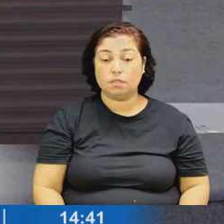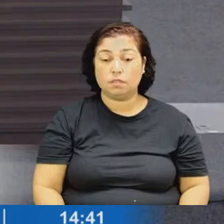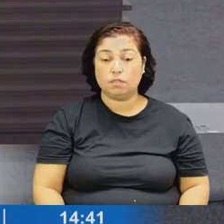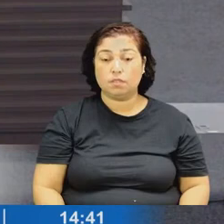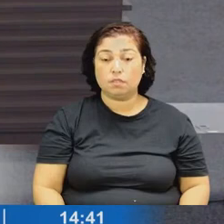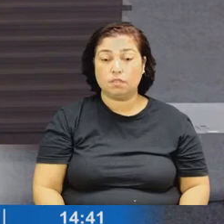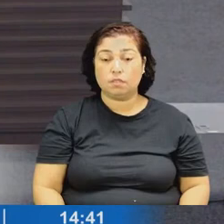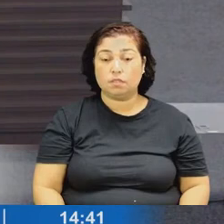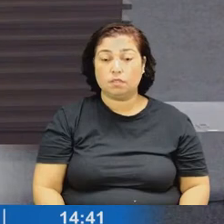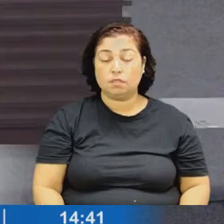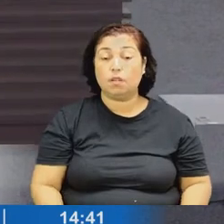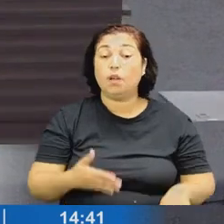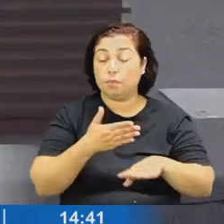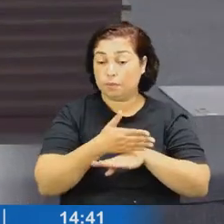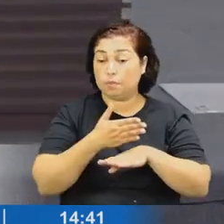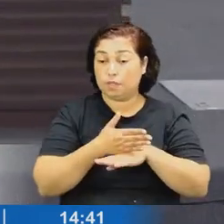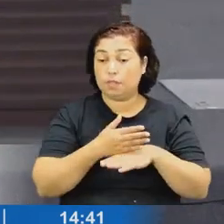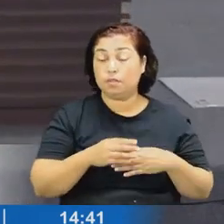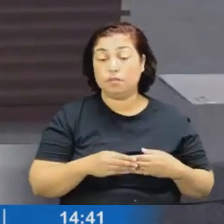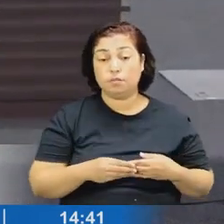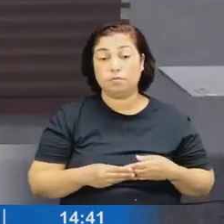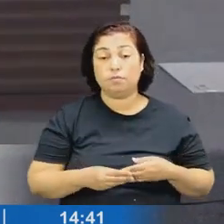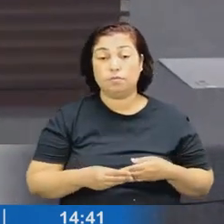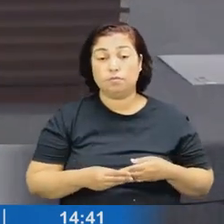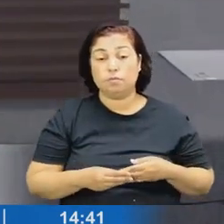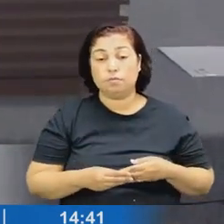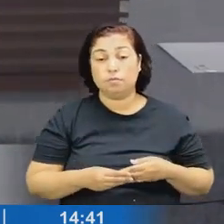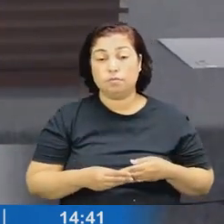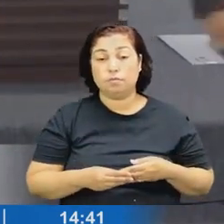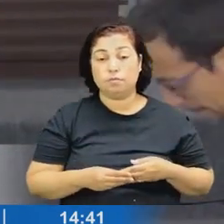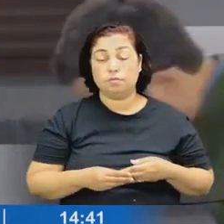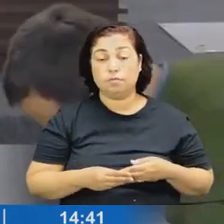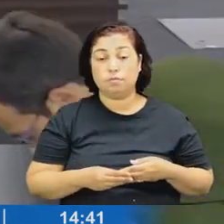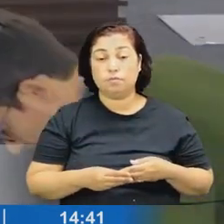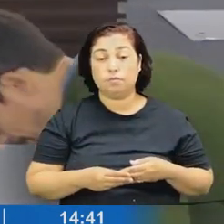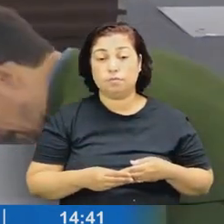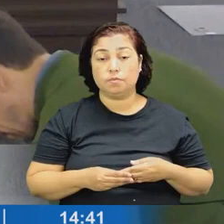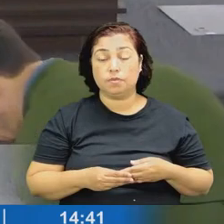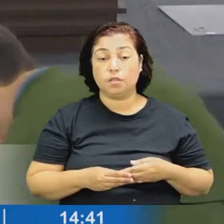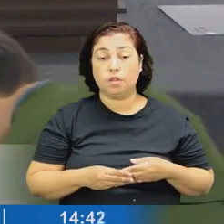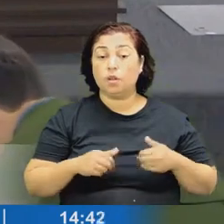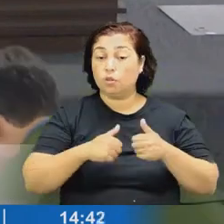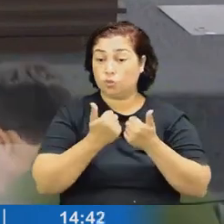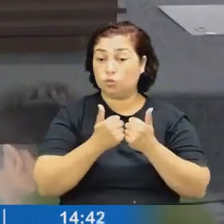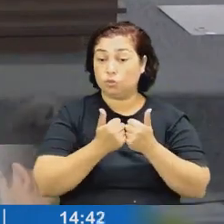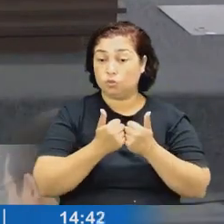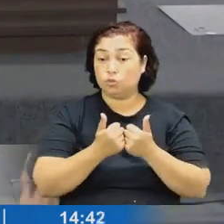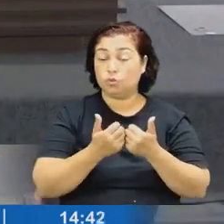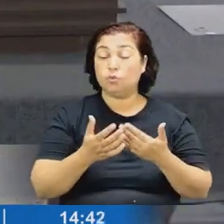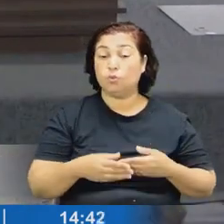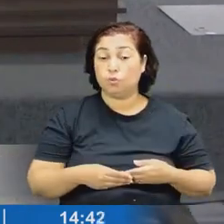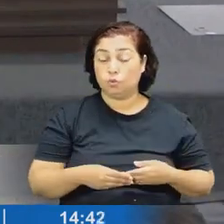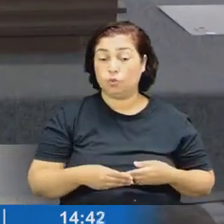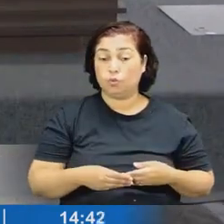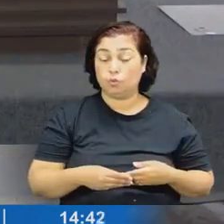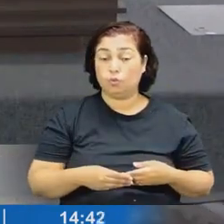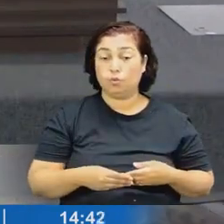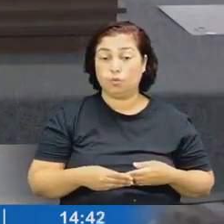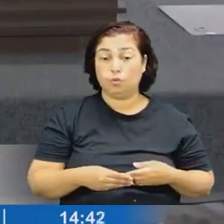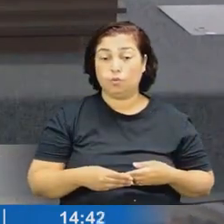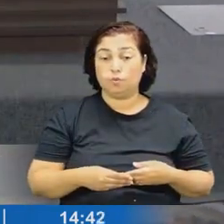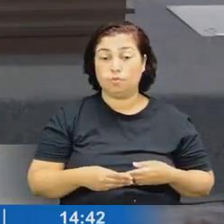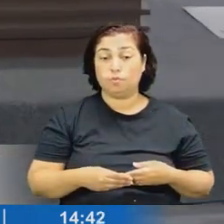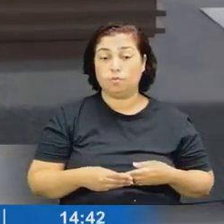essa questão do preparo que eu vou falar fazer uma analogia o atleta eu fui atleta também né por isso que eu achei que ainda tava